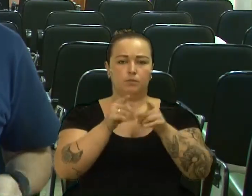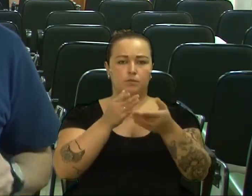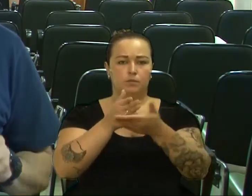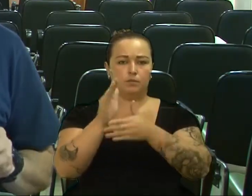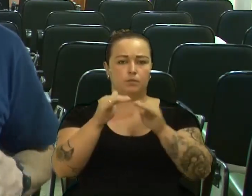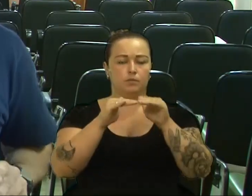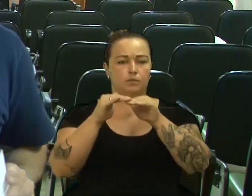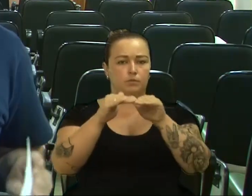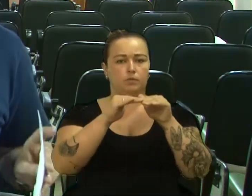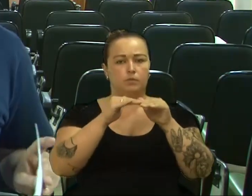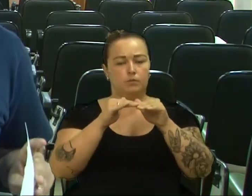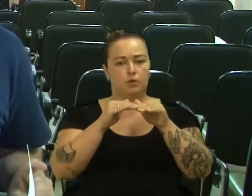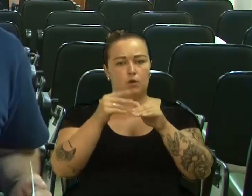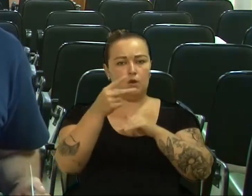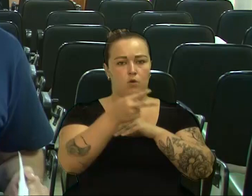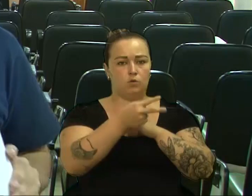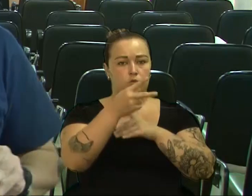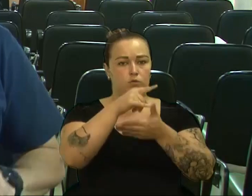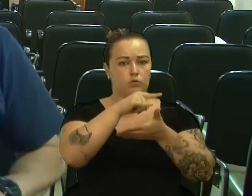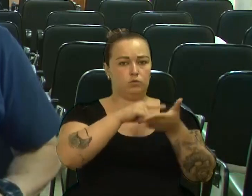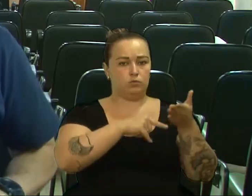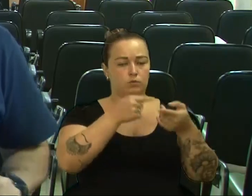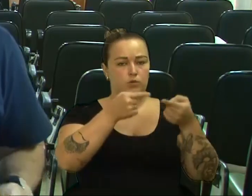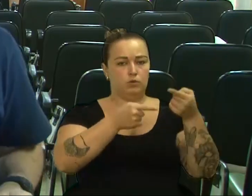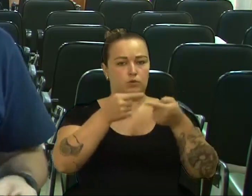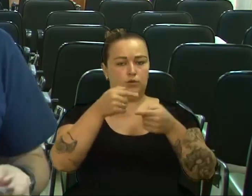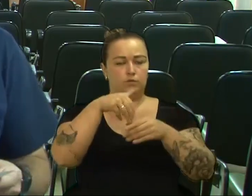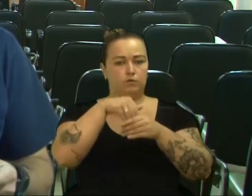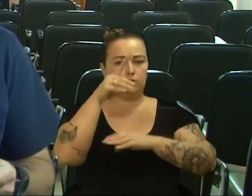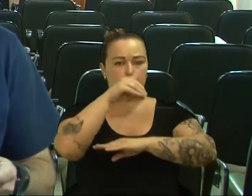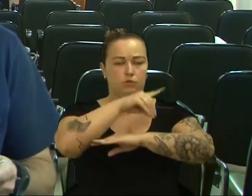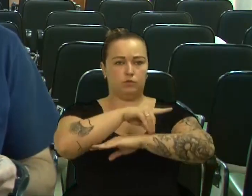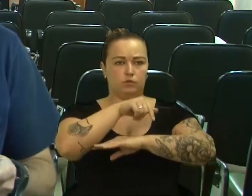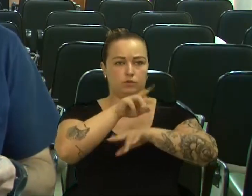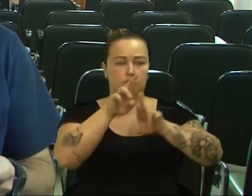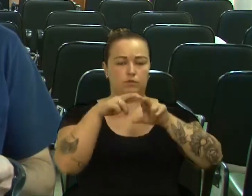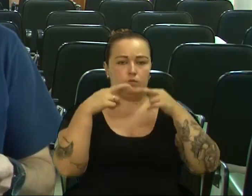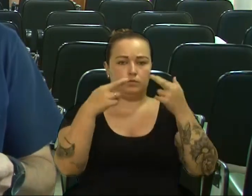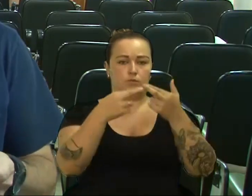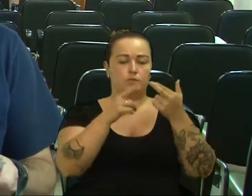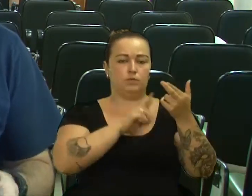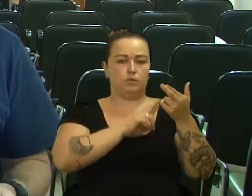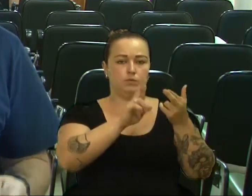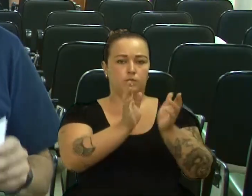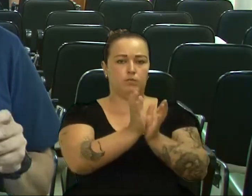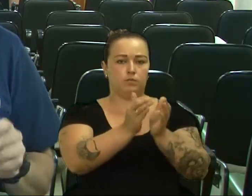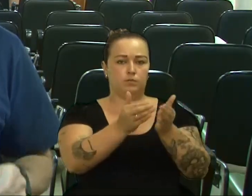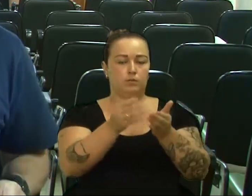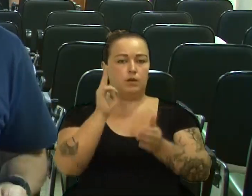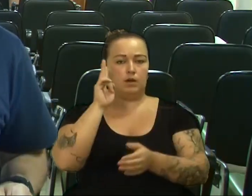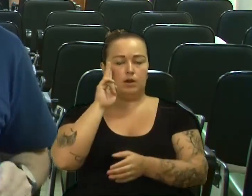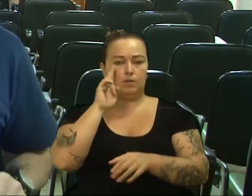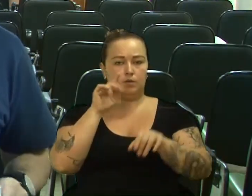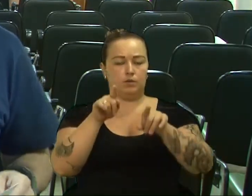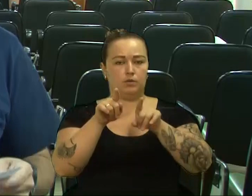unanimidade. Estes foram, então, os 2 requerimentos da ordem do dia desta sessão representativa. Lembrando também